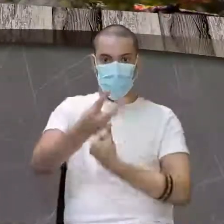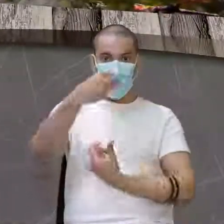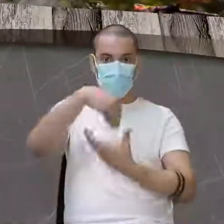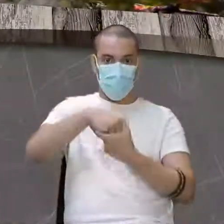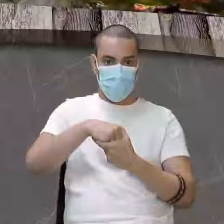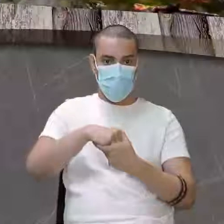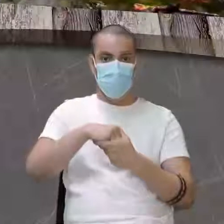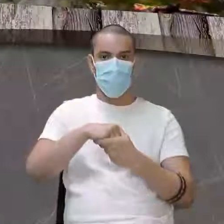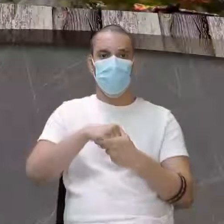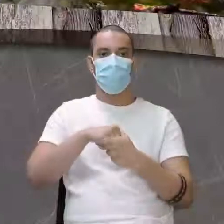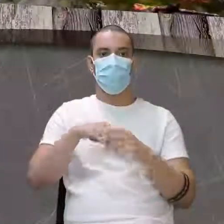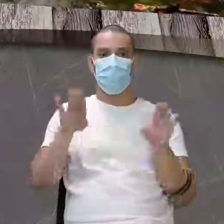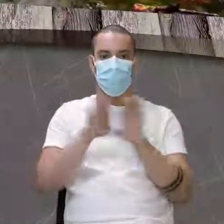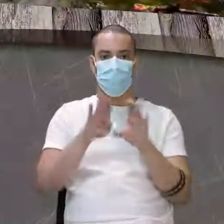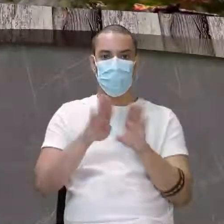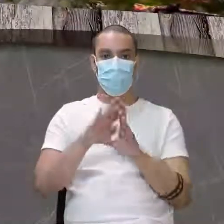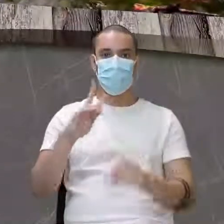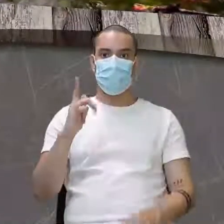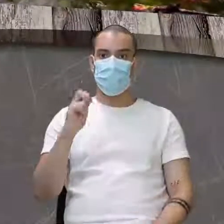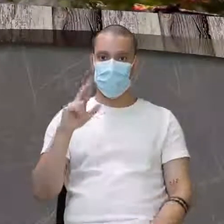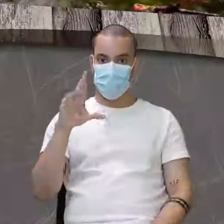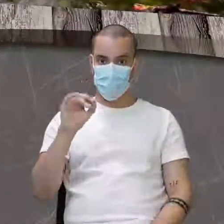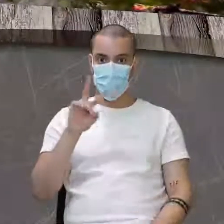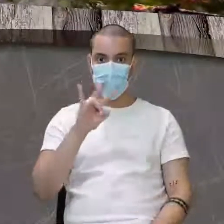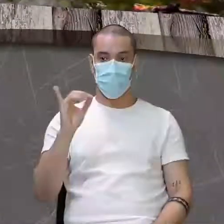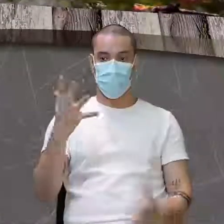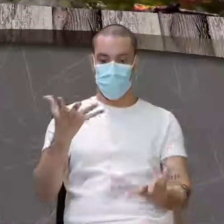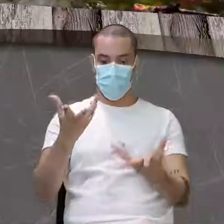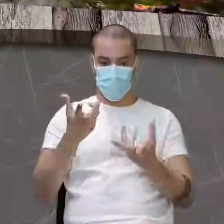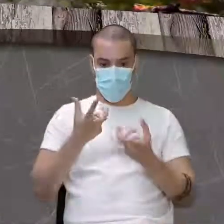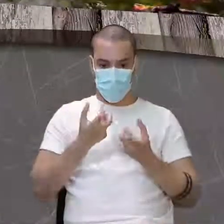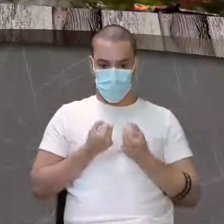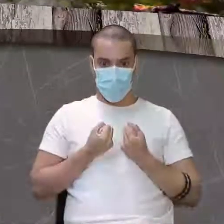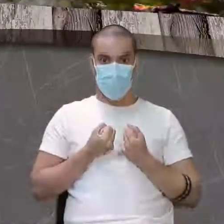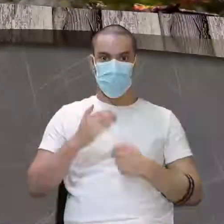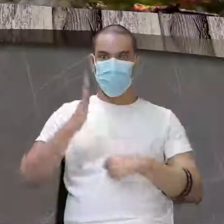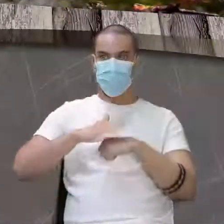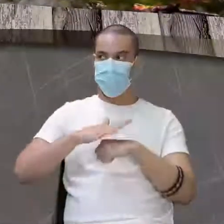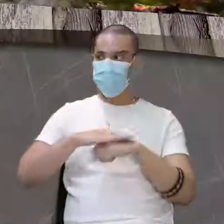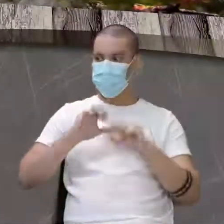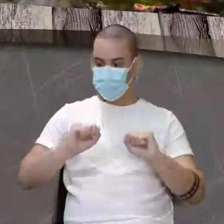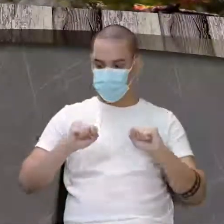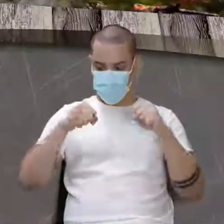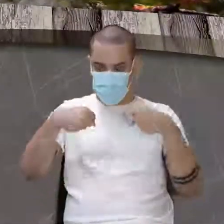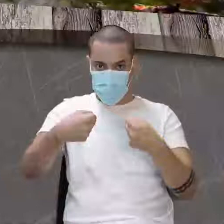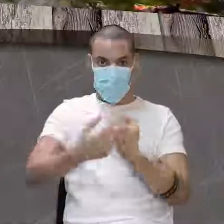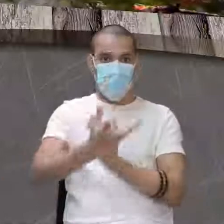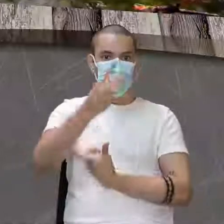desse corpo hídrico, que vai estar sendo absorvido, que vai estar reagindo